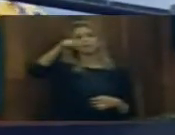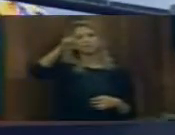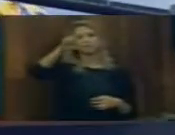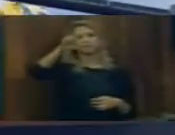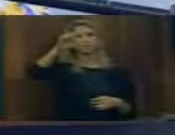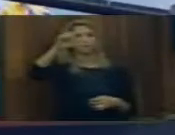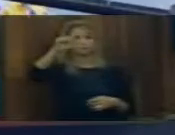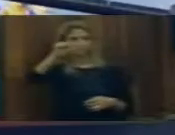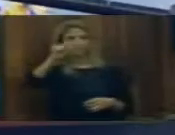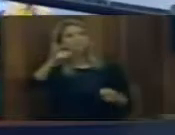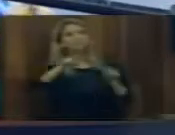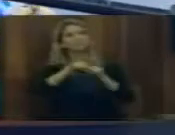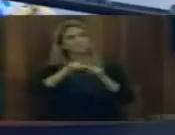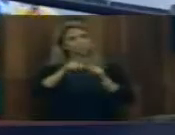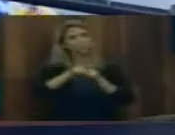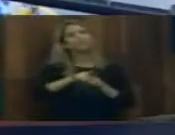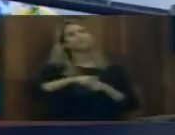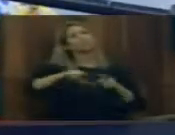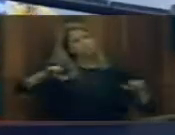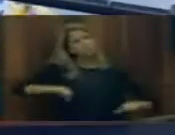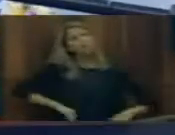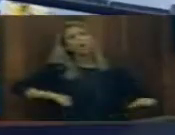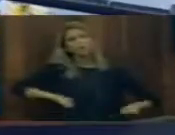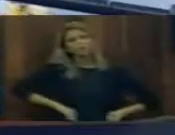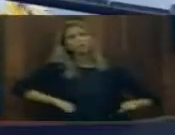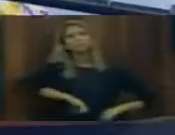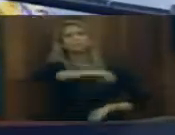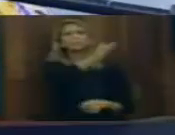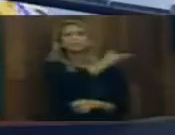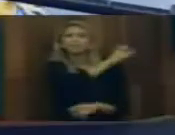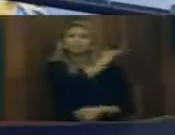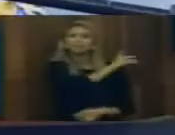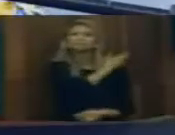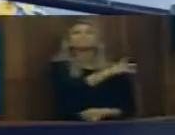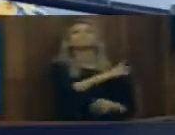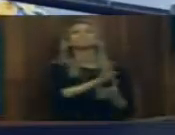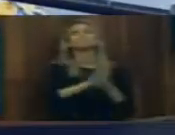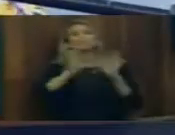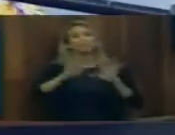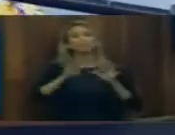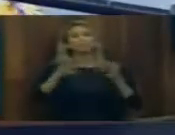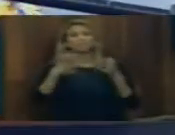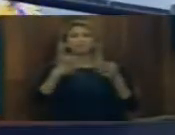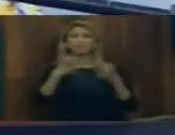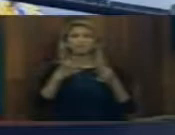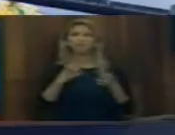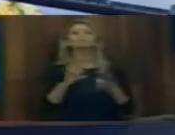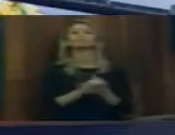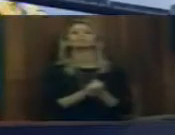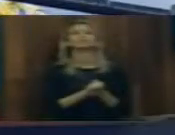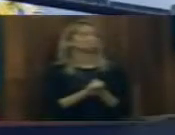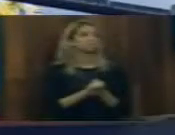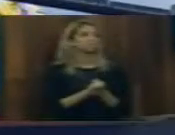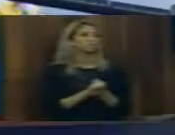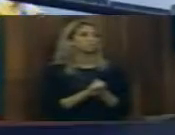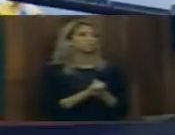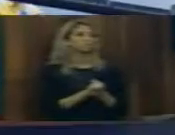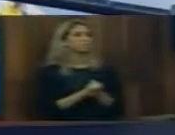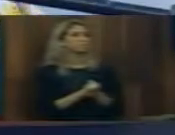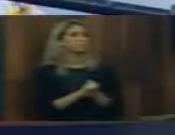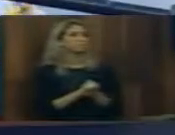depoimentos de pessoas antigas no catolicismo que dizem que não podem sair com